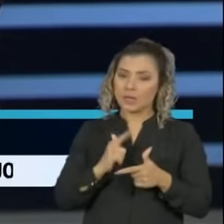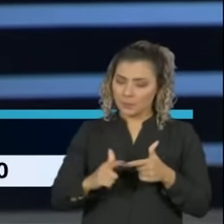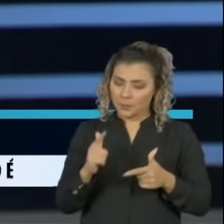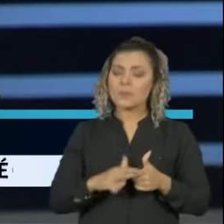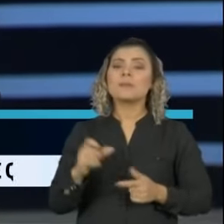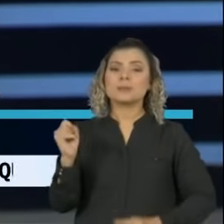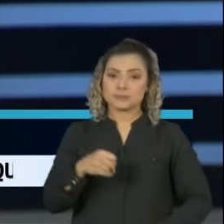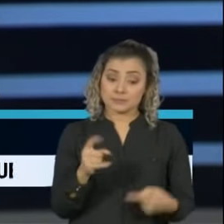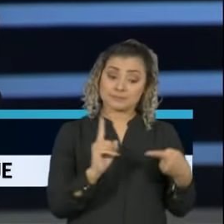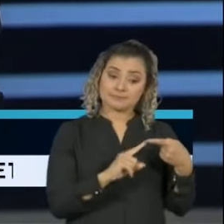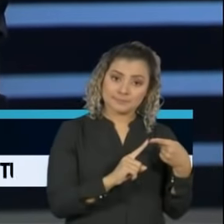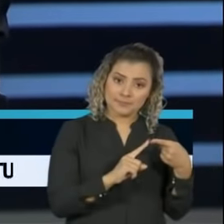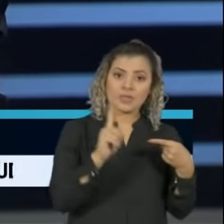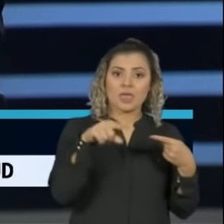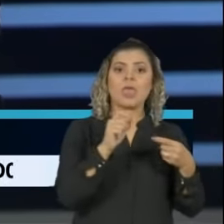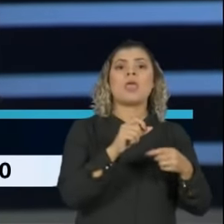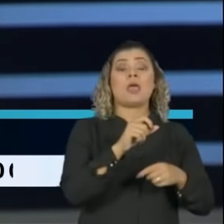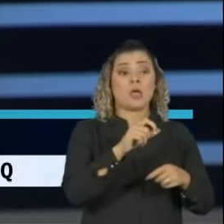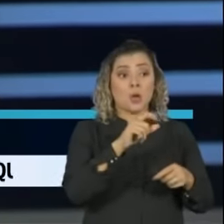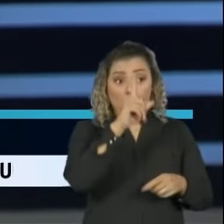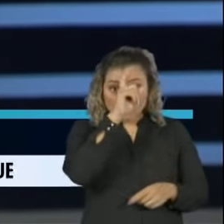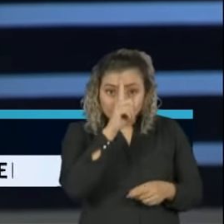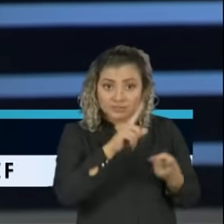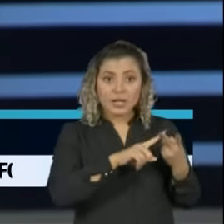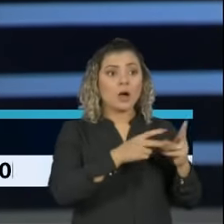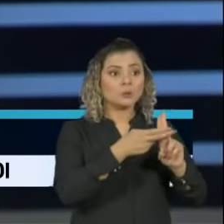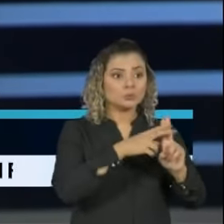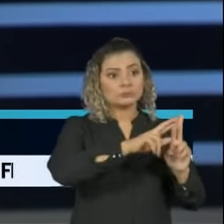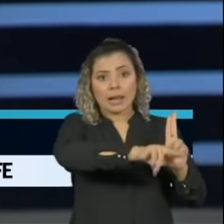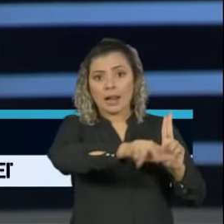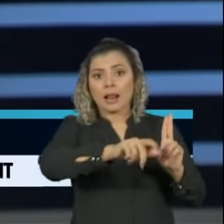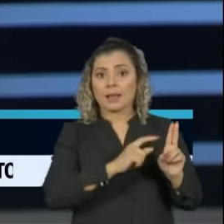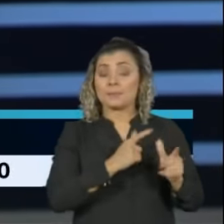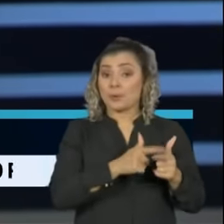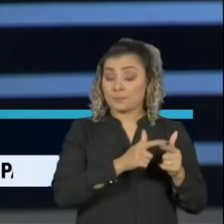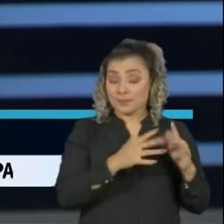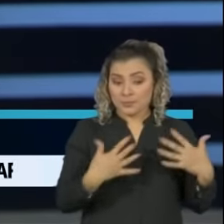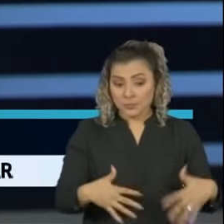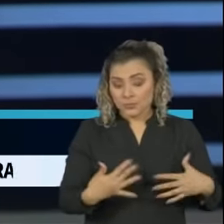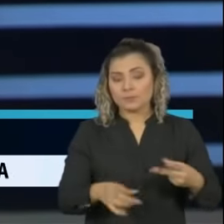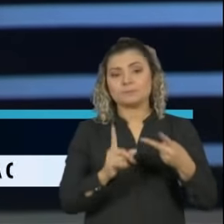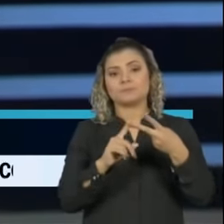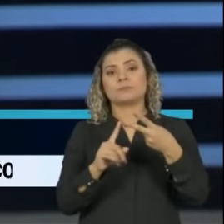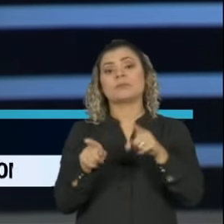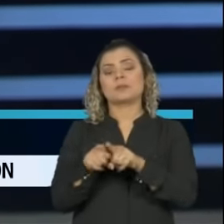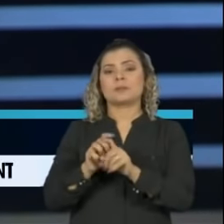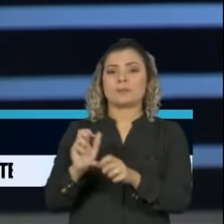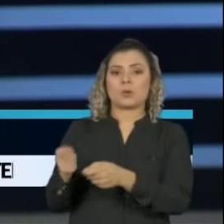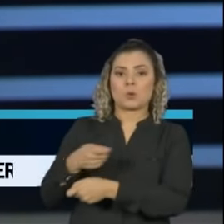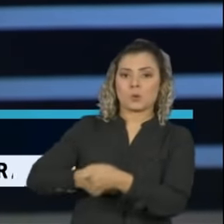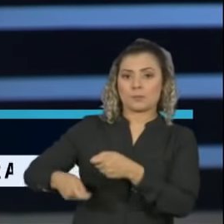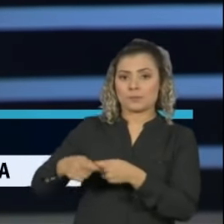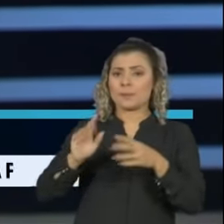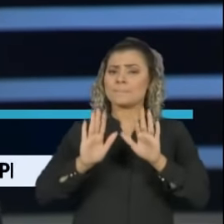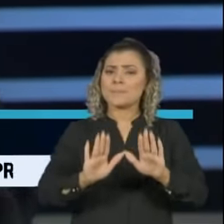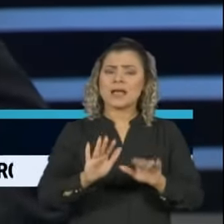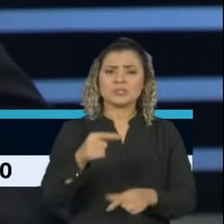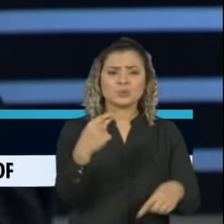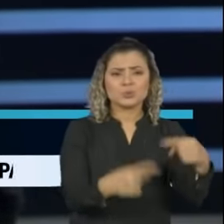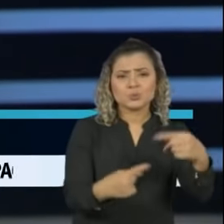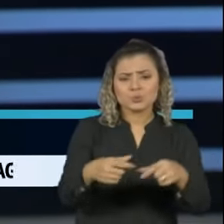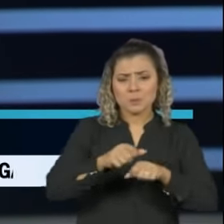segunda onda, mas assim, neste momento, uma coisa que acho que a gente precisa ter claro assim, é que essa discussão epidemiológica,